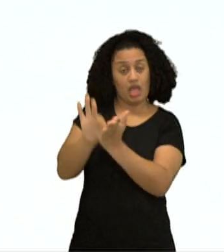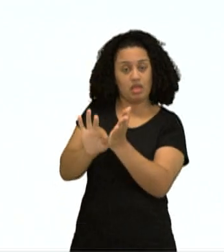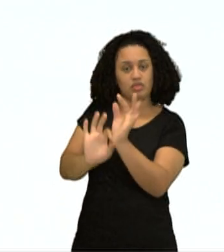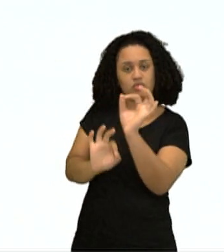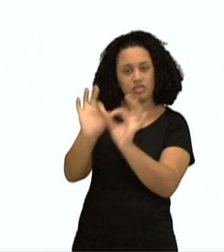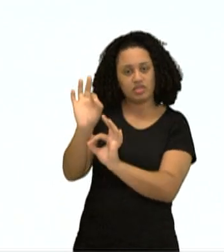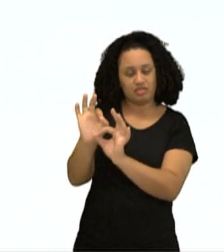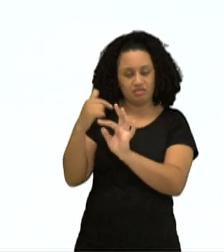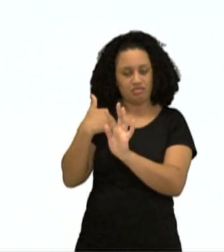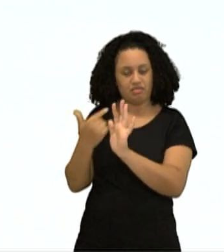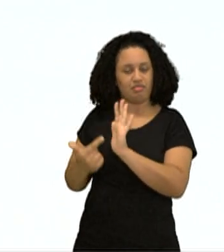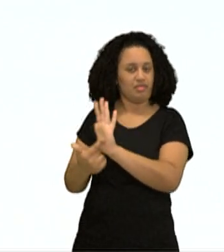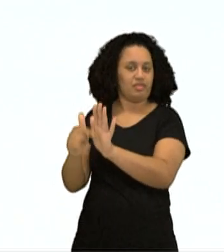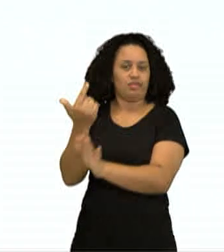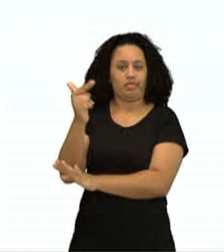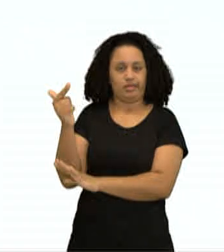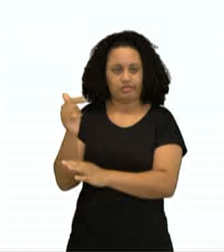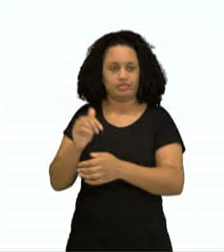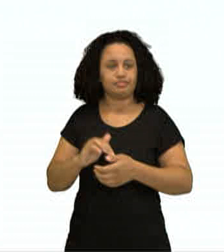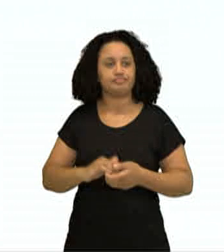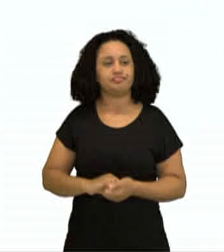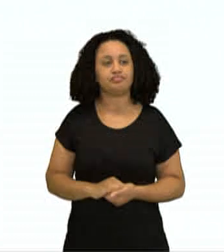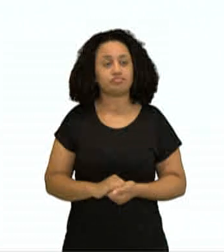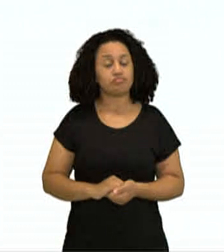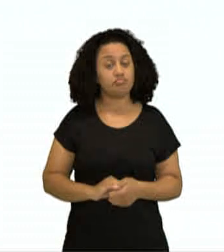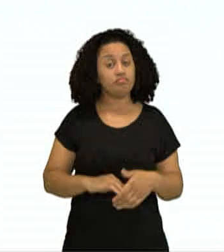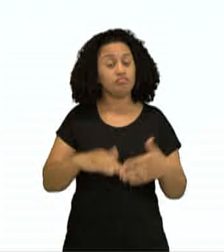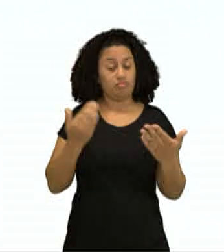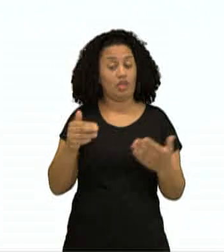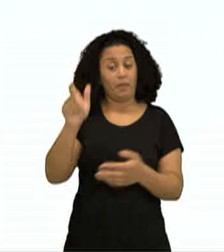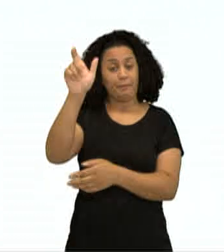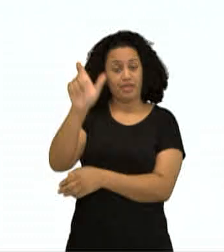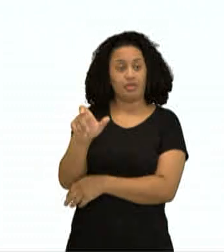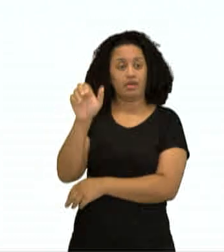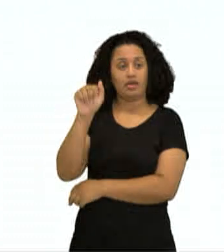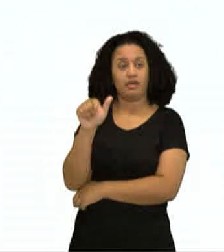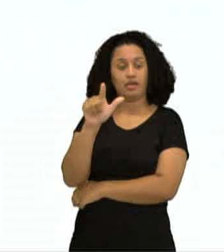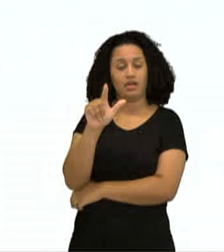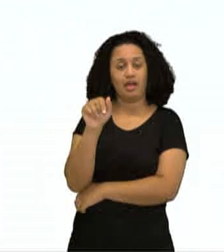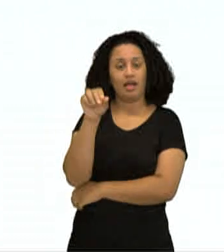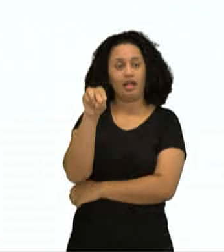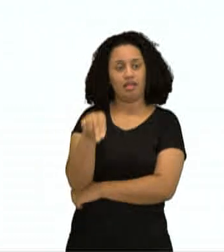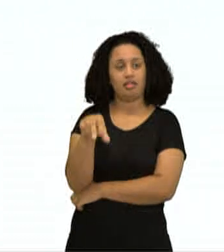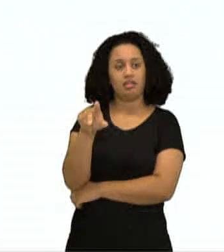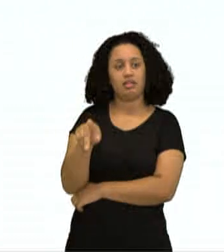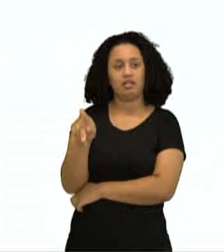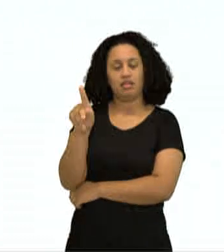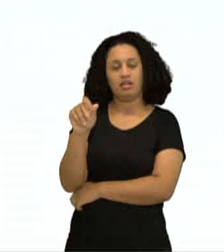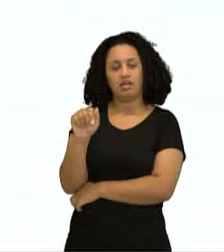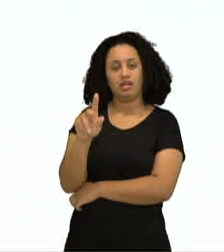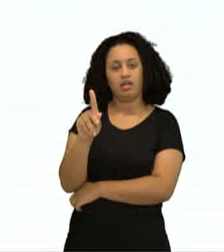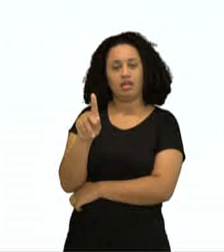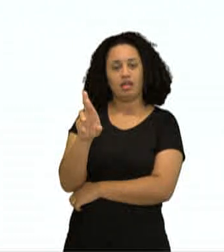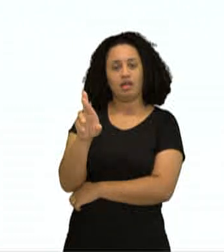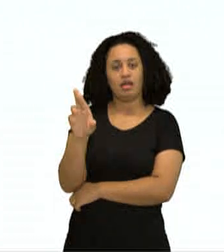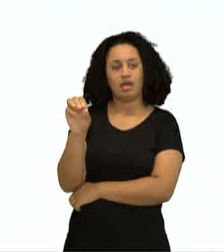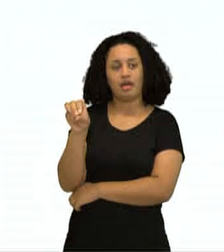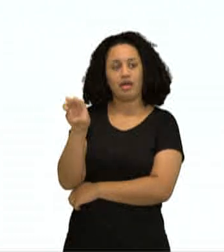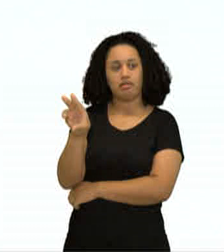tem representação, tá bom? Alan Caprow, olha ele aí. Vamos falar um pouco sobre ele?